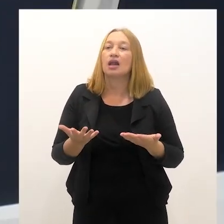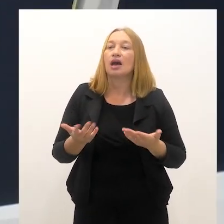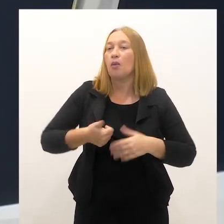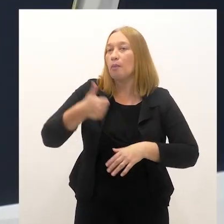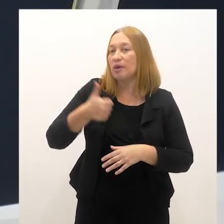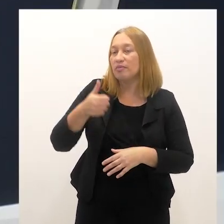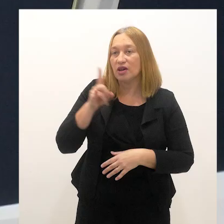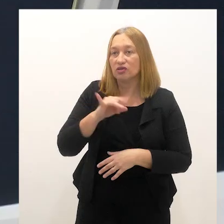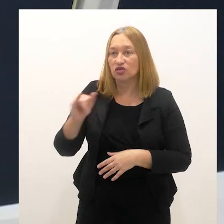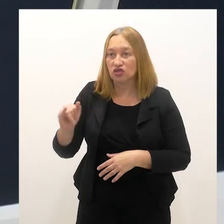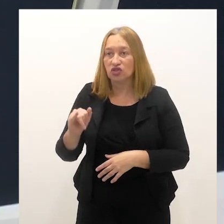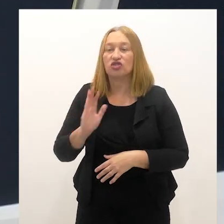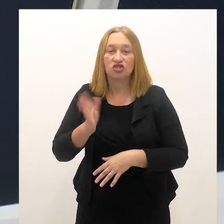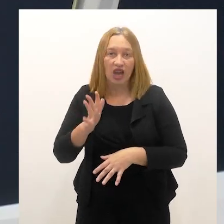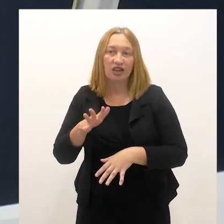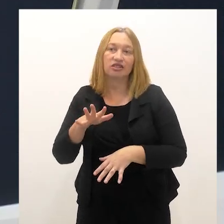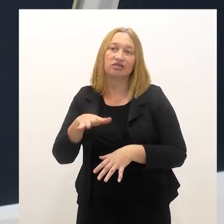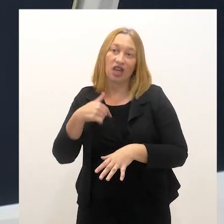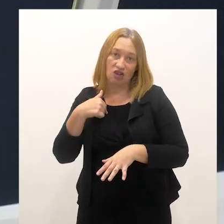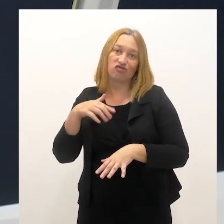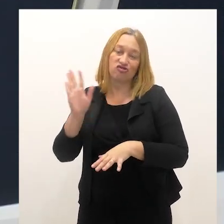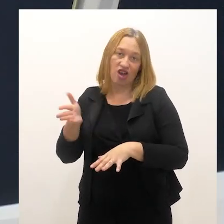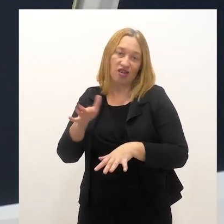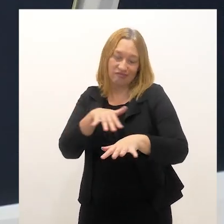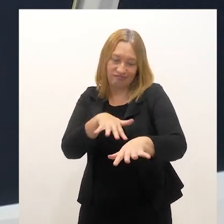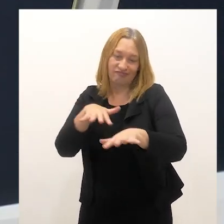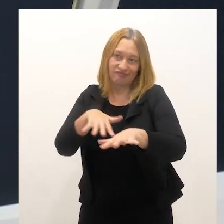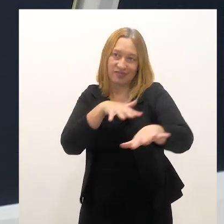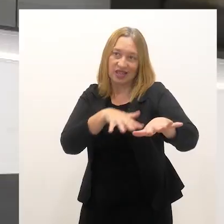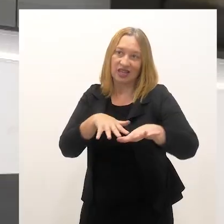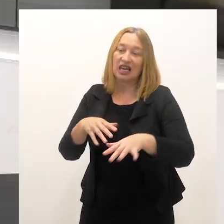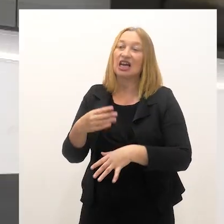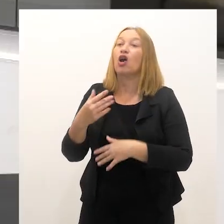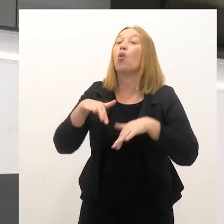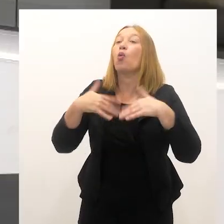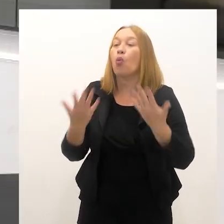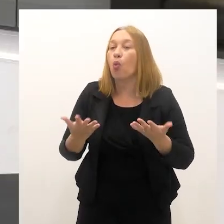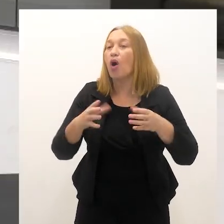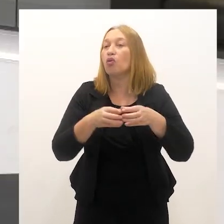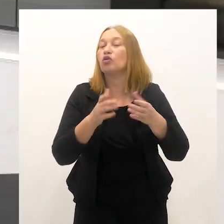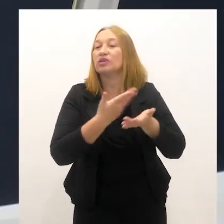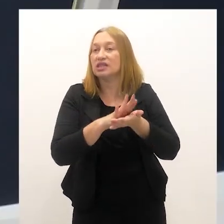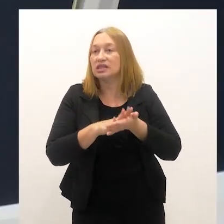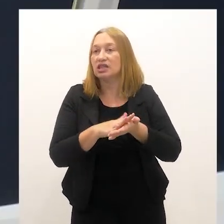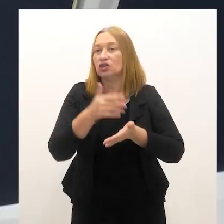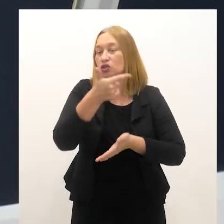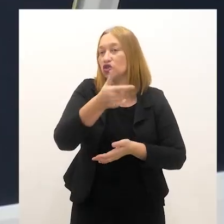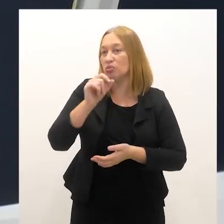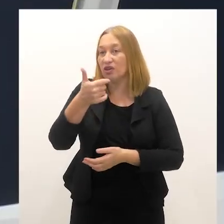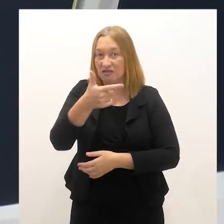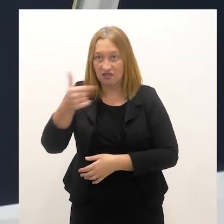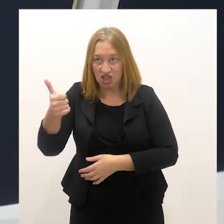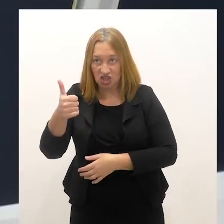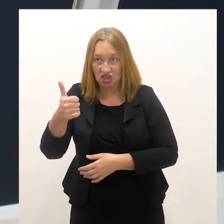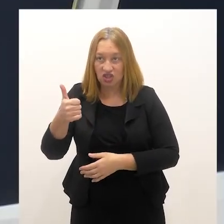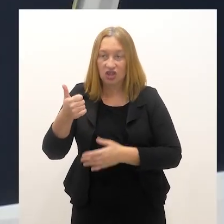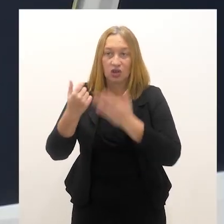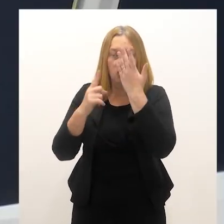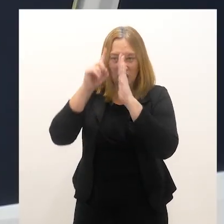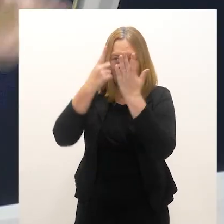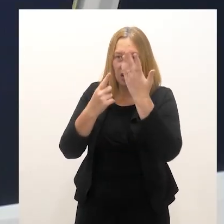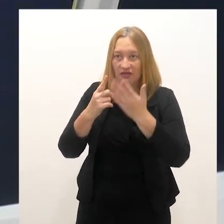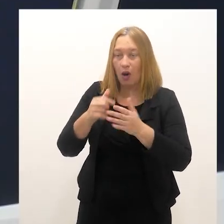E aí, a primeira vez que eu já desfilei 3 vezes. Quais escolas? Já a primeira vez foi em 2020,